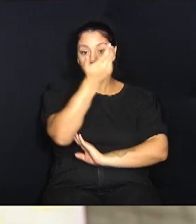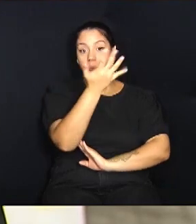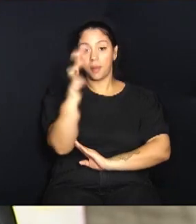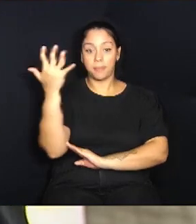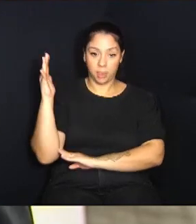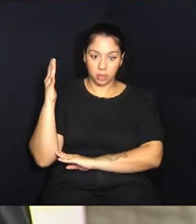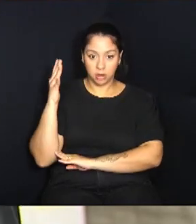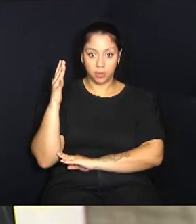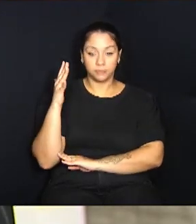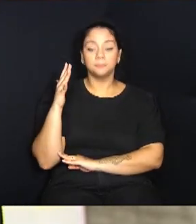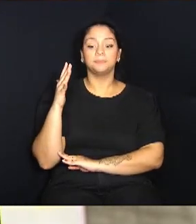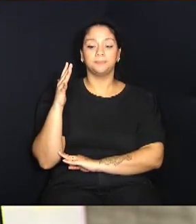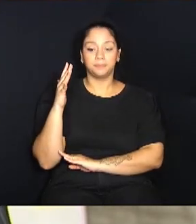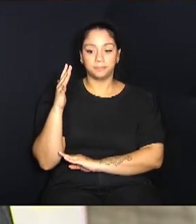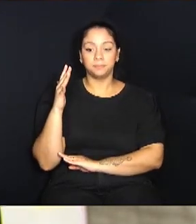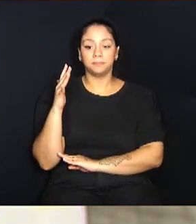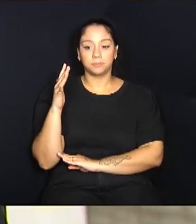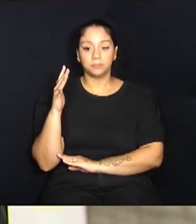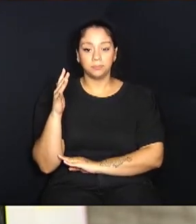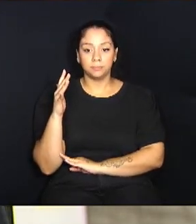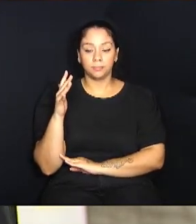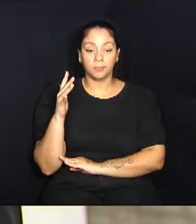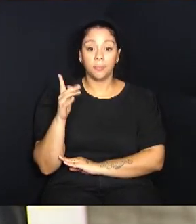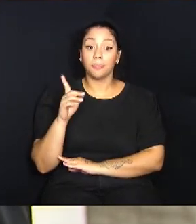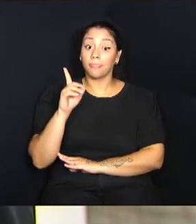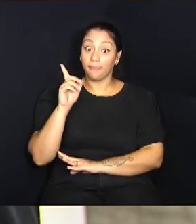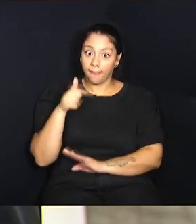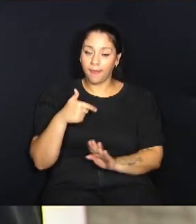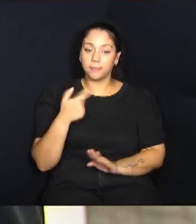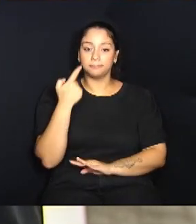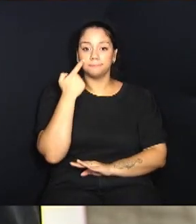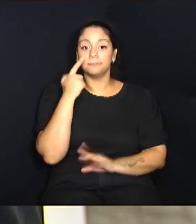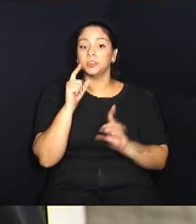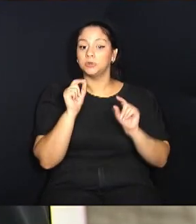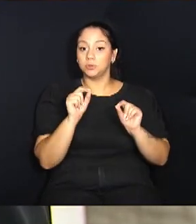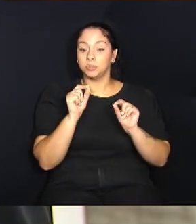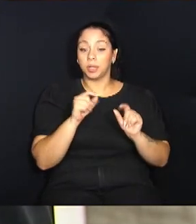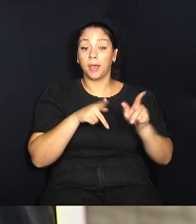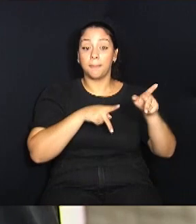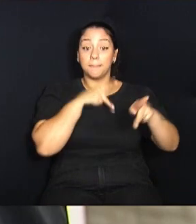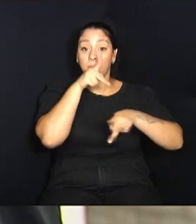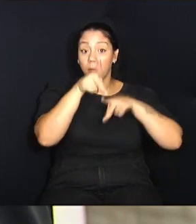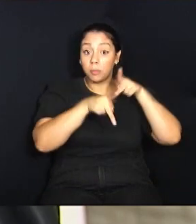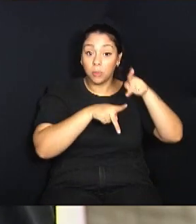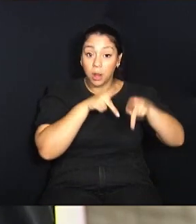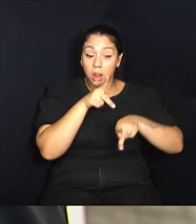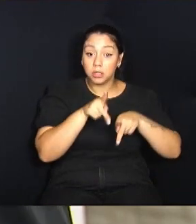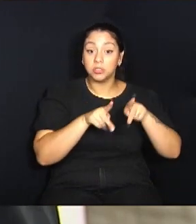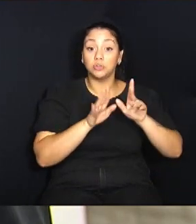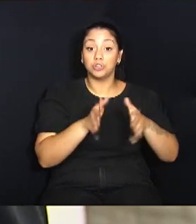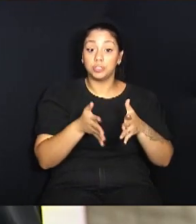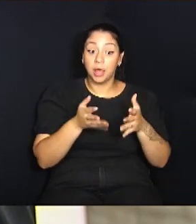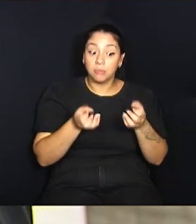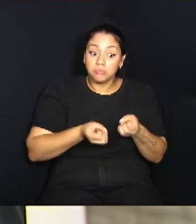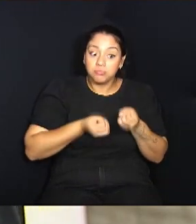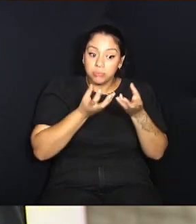além disso, é previsto também para que a população seja informada,